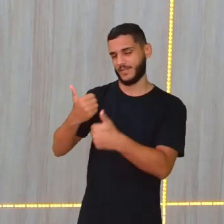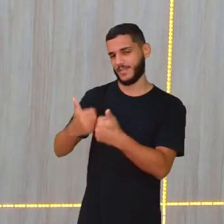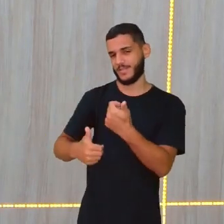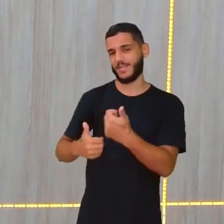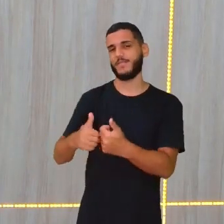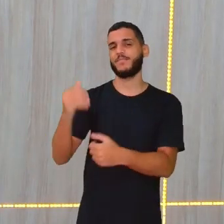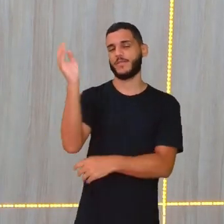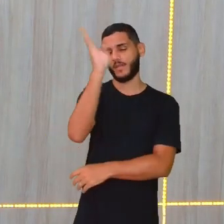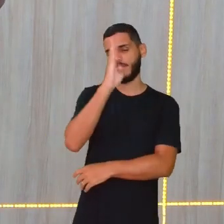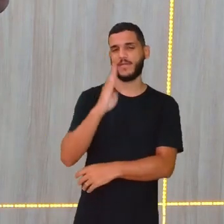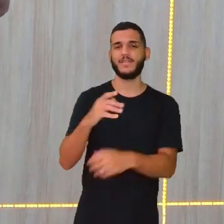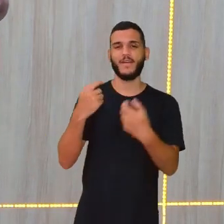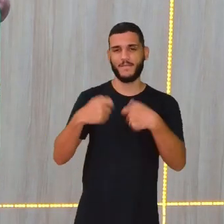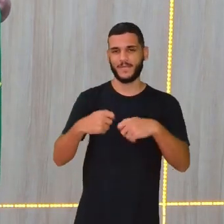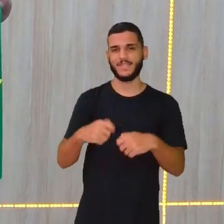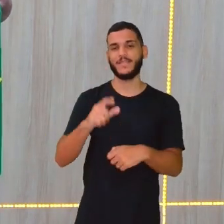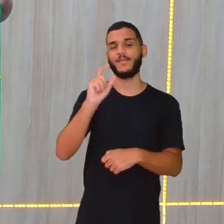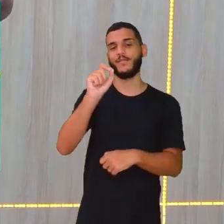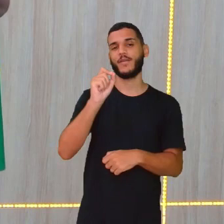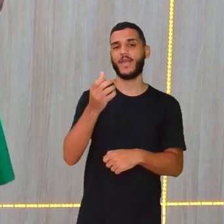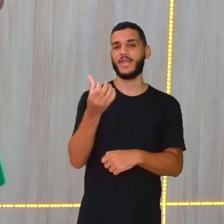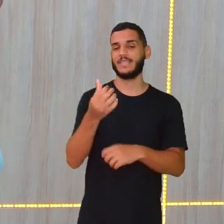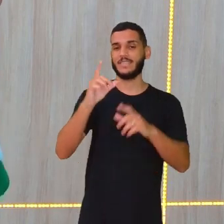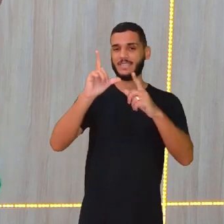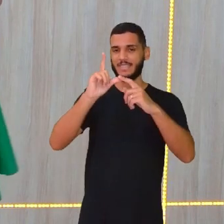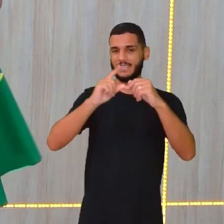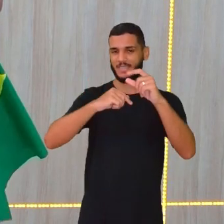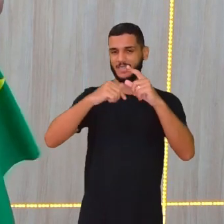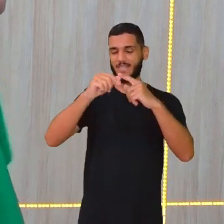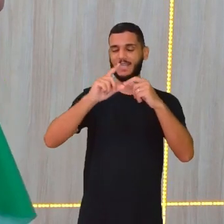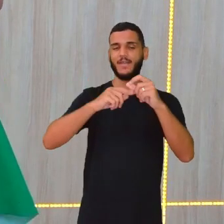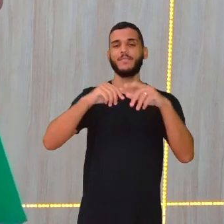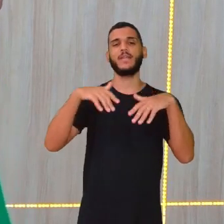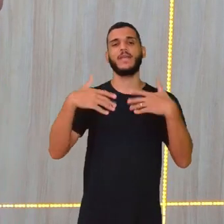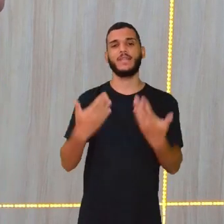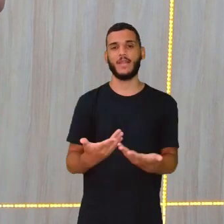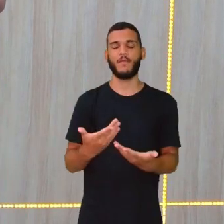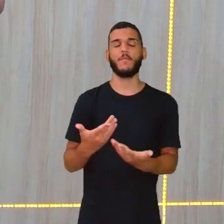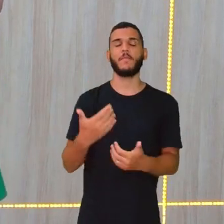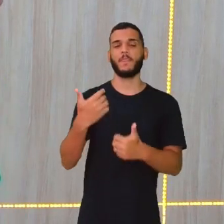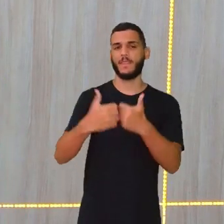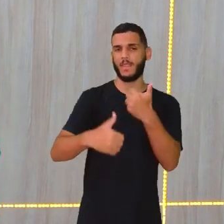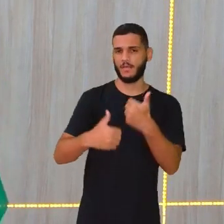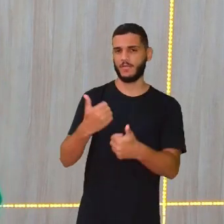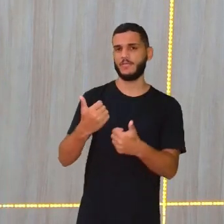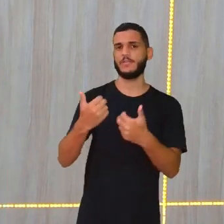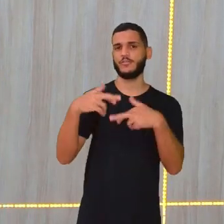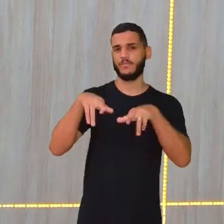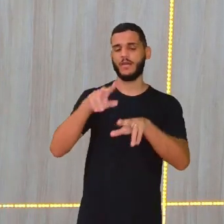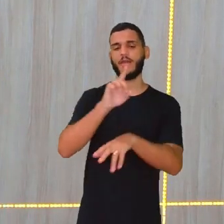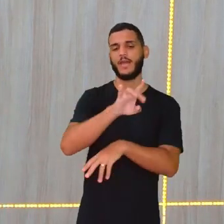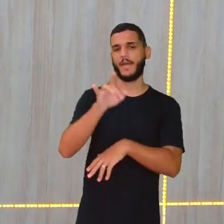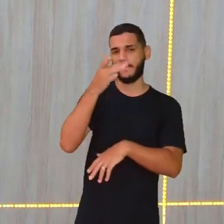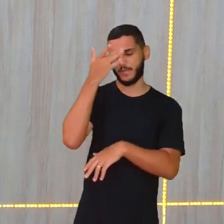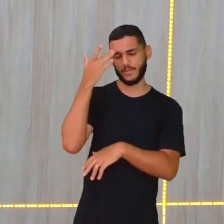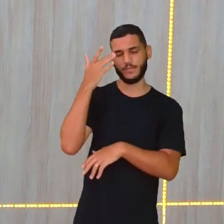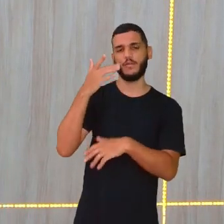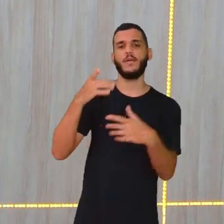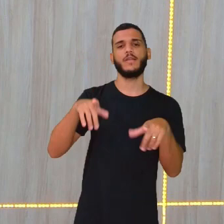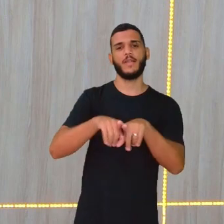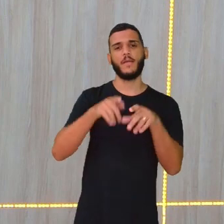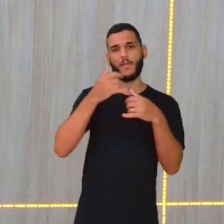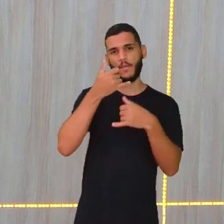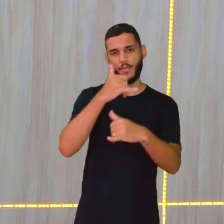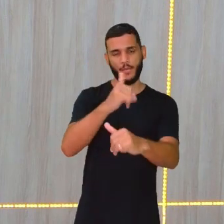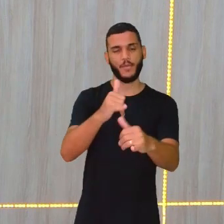O Brasil precisa dessa estrelinha, pessoal. E os jogadores contam com cada um de nós em relação aí a essa energia,